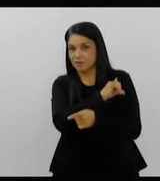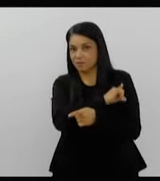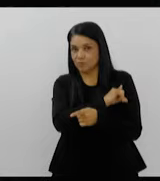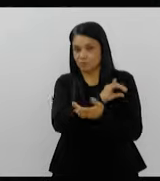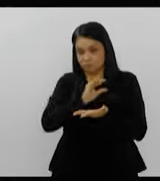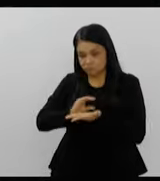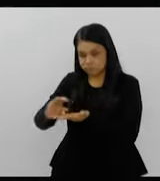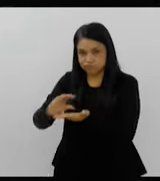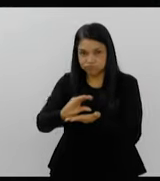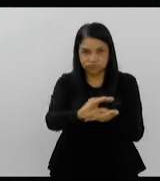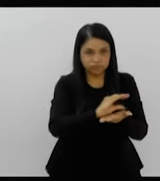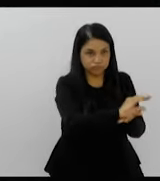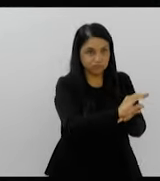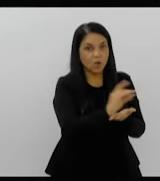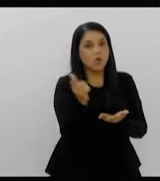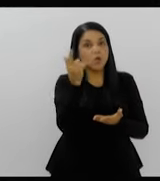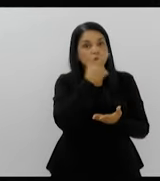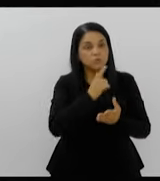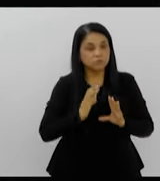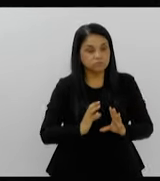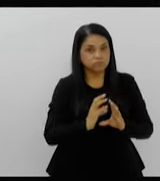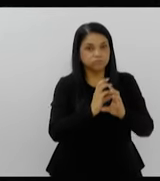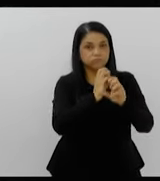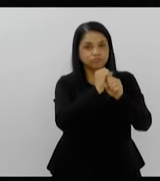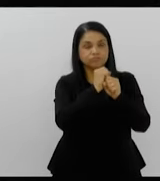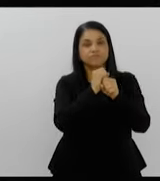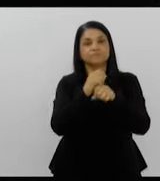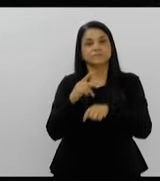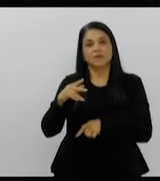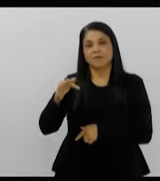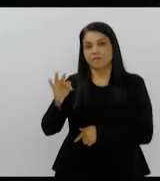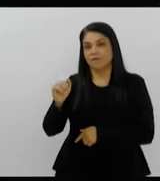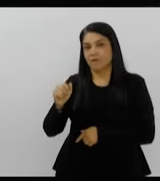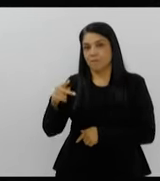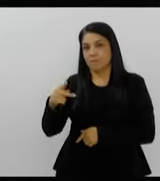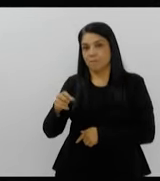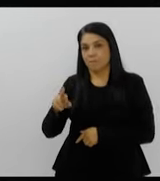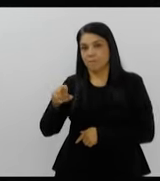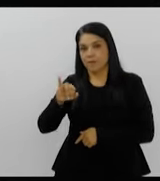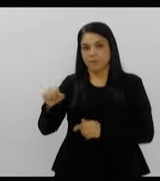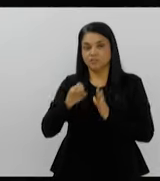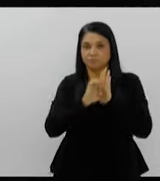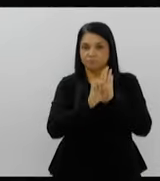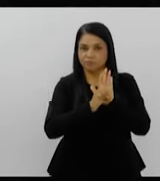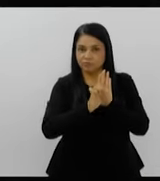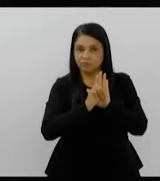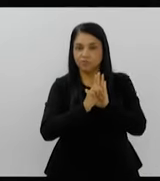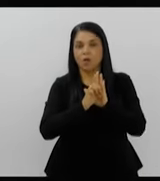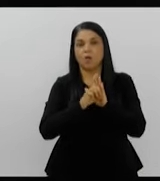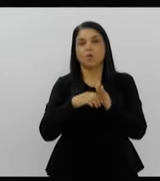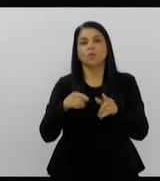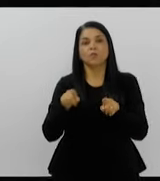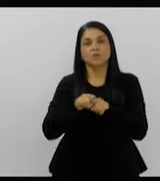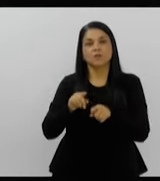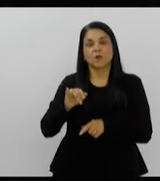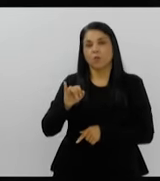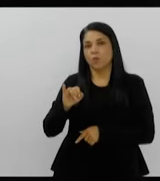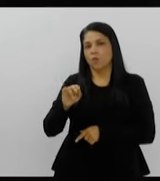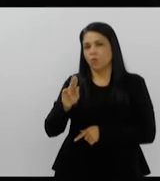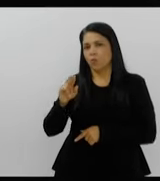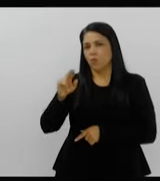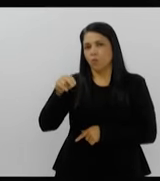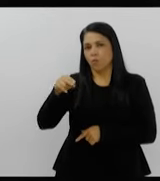áreas, conseguimos capilarizar a atuação da FAPERJ, que está presente através dos editais de fomento na UENF,